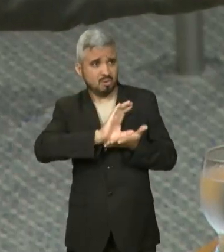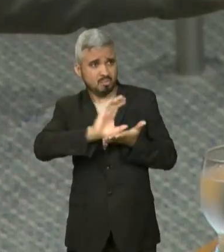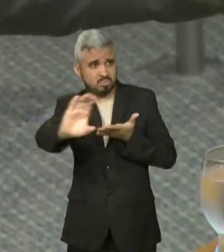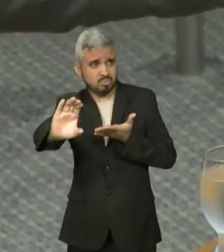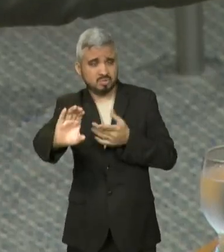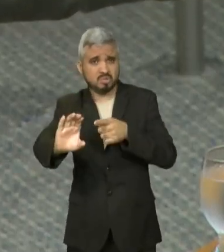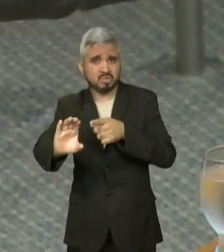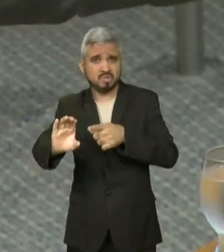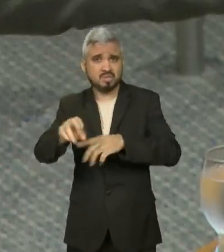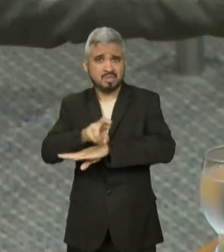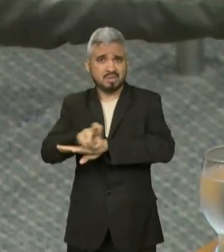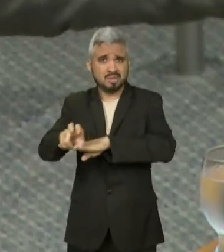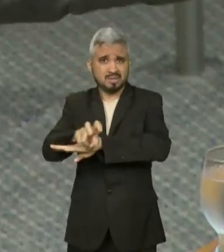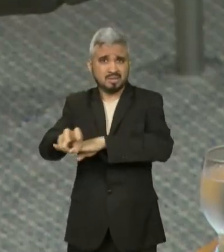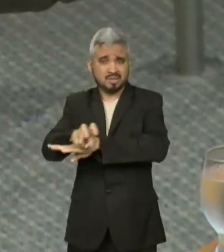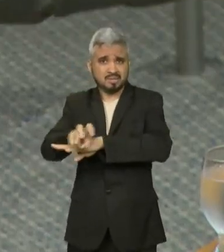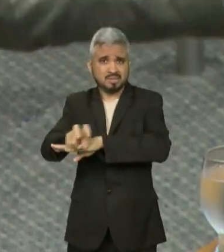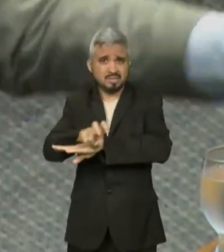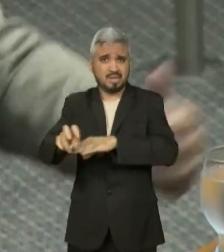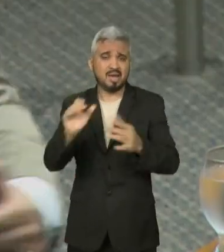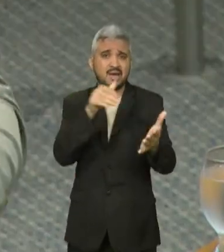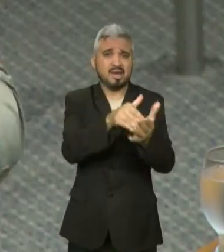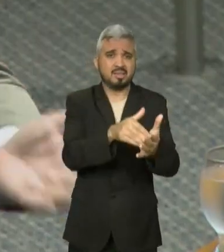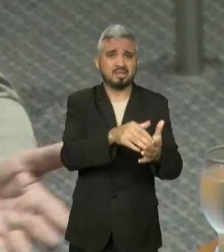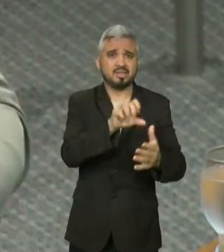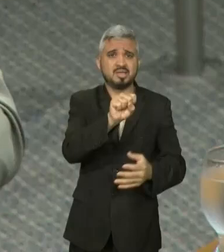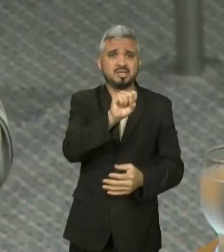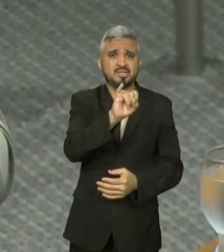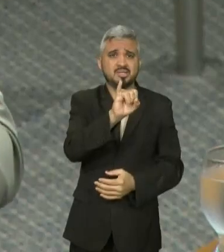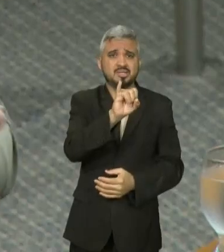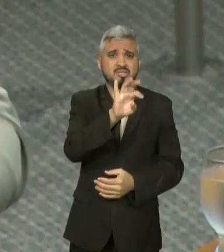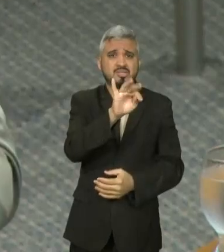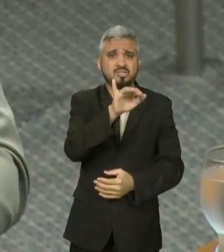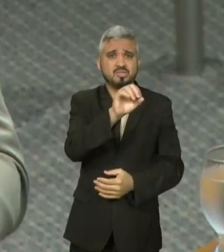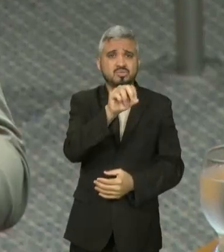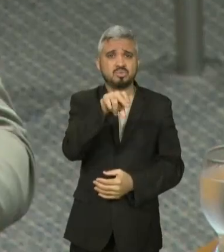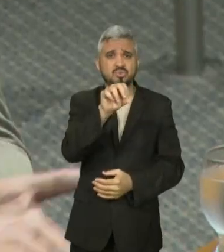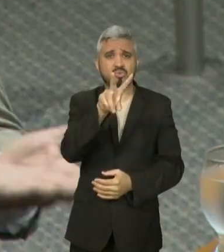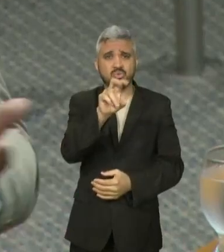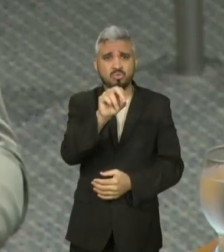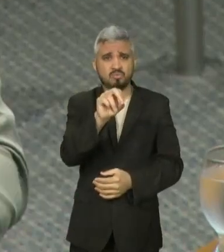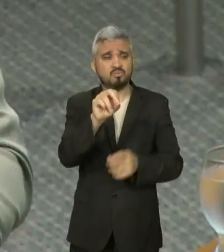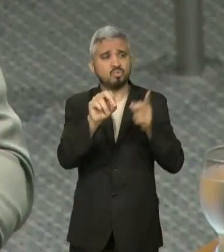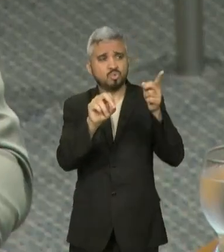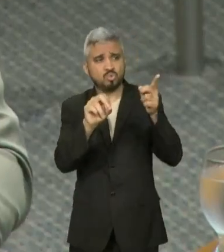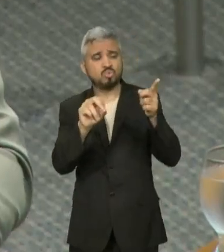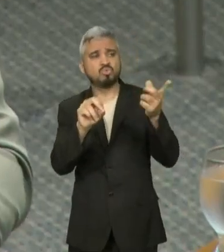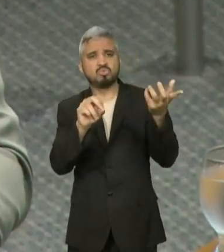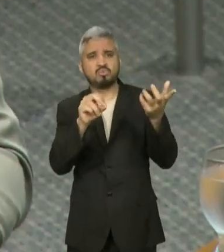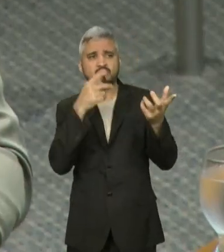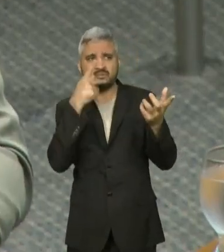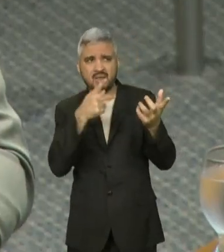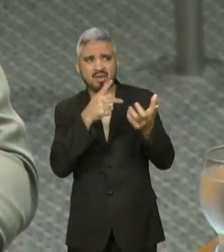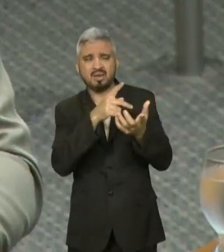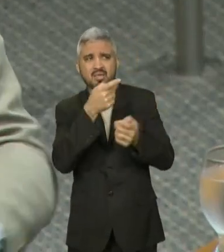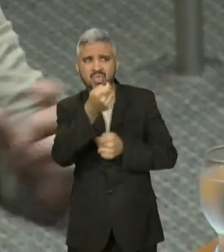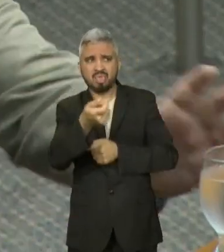O papel ainda está lá, amarelo, velho. Nunca foi feito nada porque não tinha moral de colocar. Essa é a realidade, deputado Vinícius. Muito obrigado.